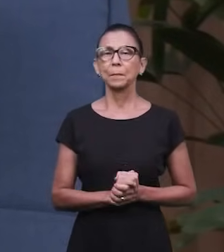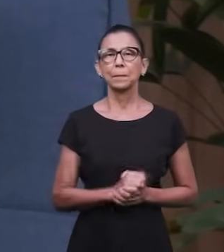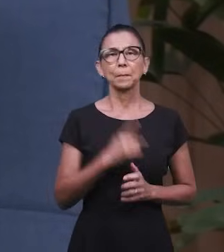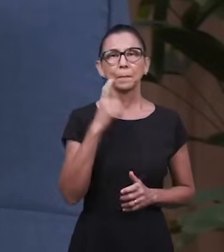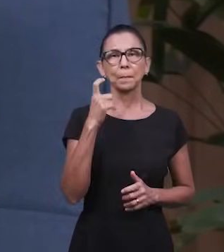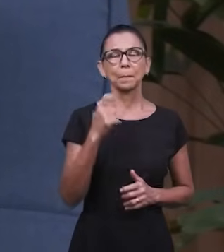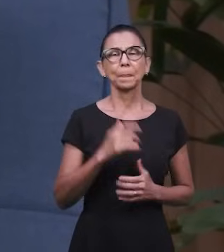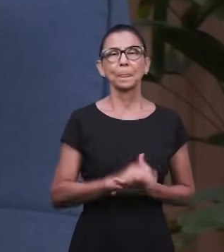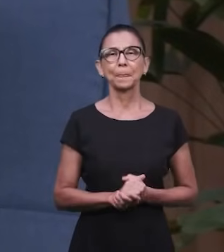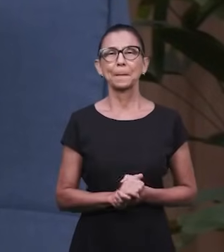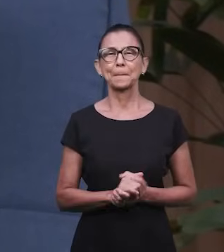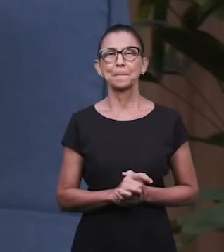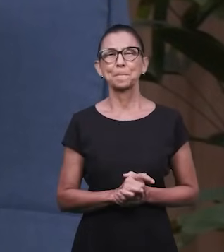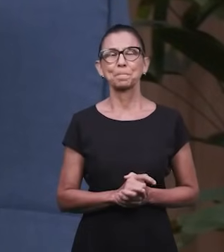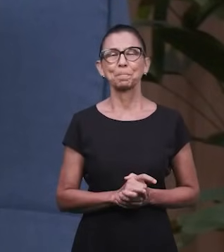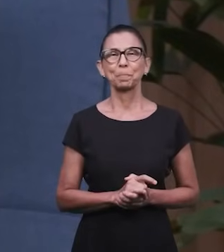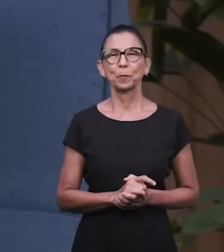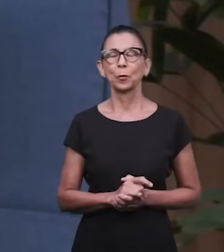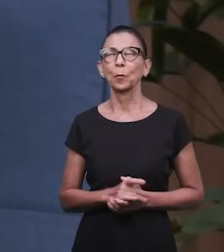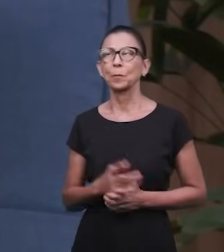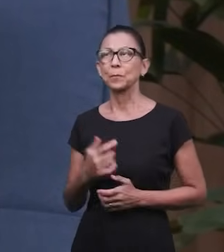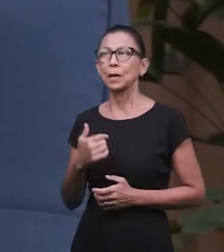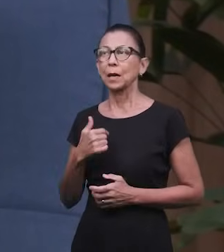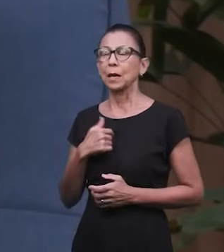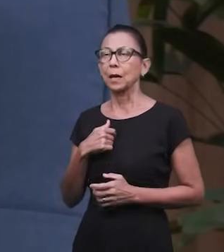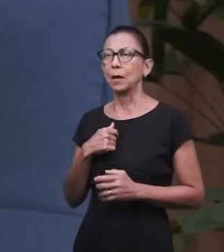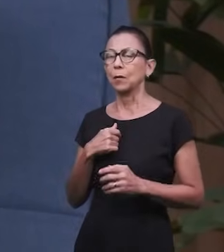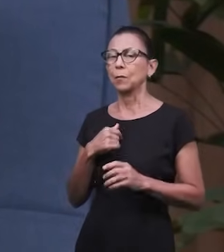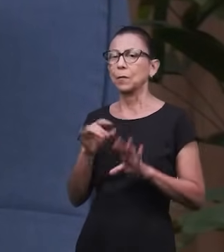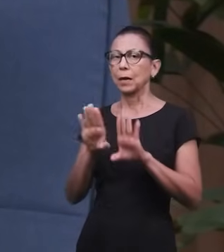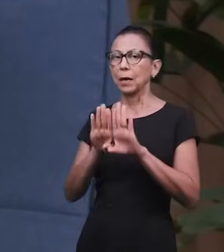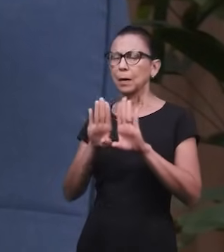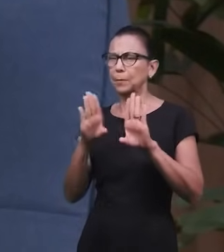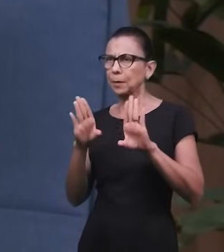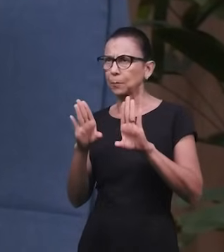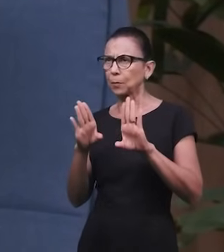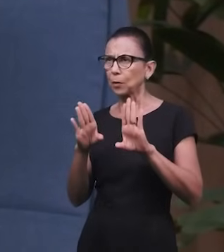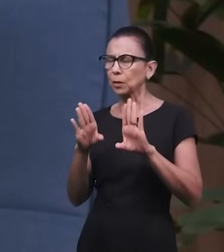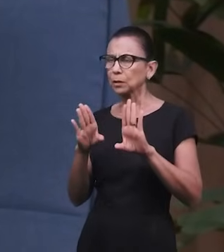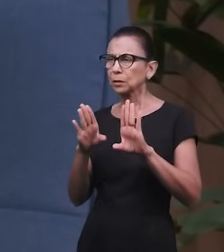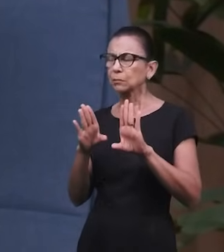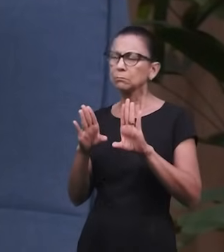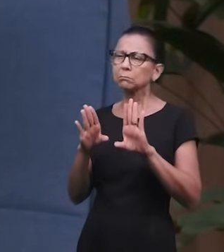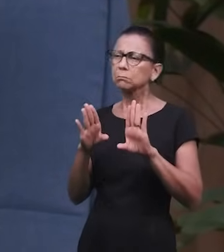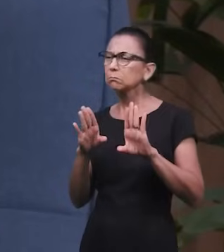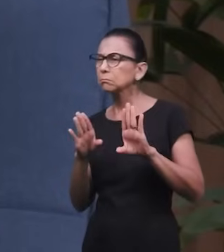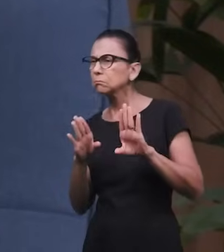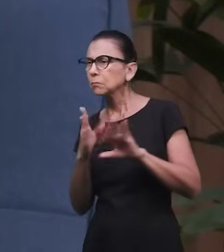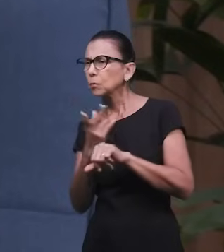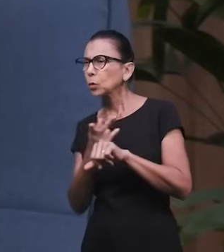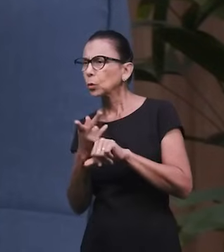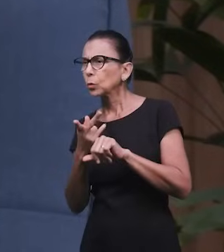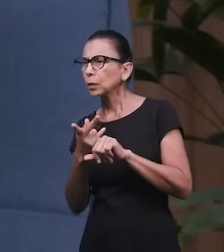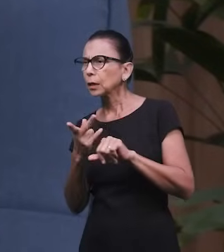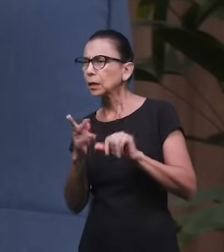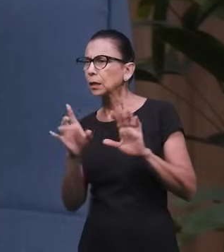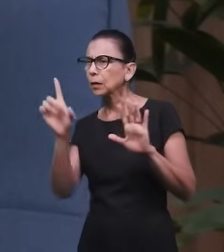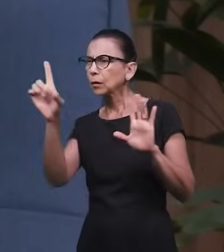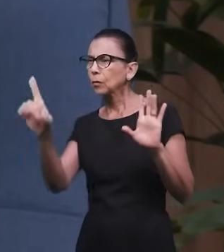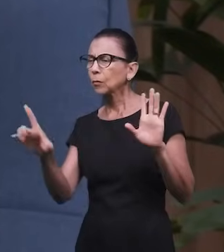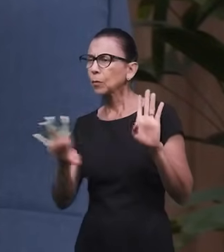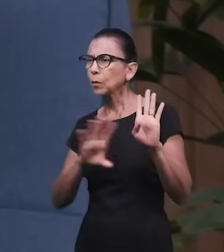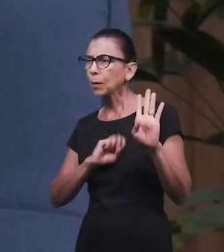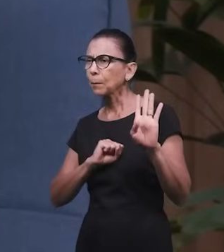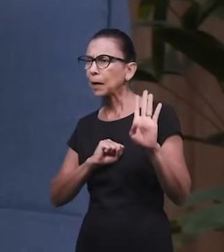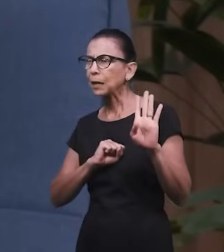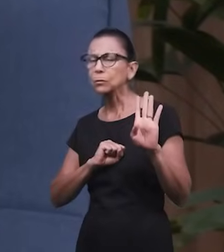amado, mas o meu amado se tinha retirado. A expressão final, né, do